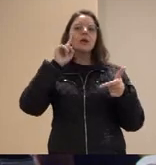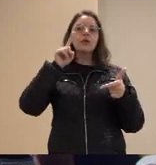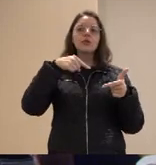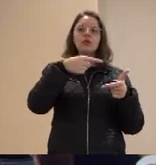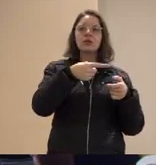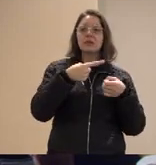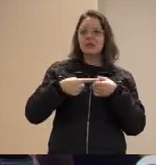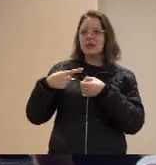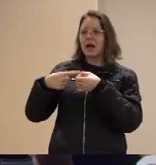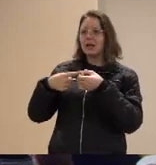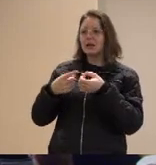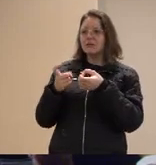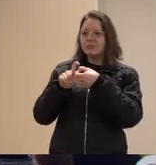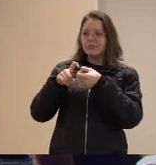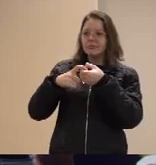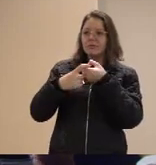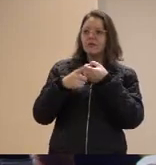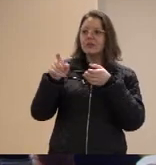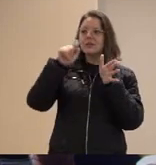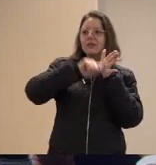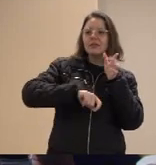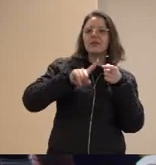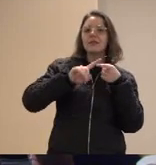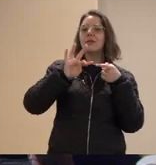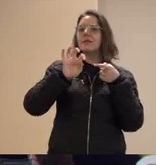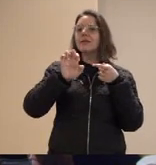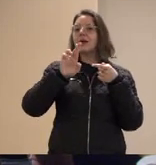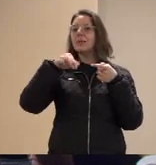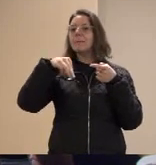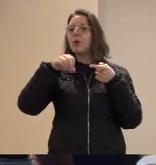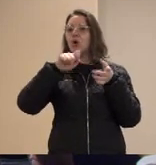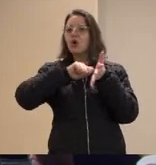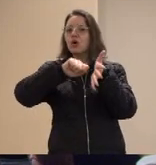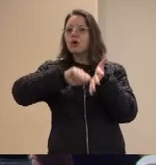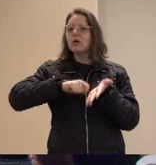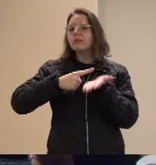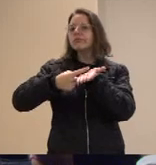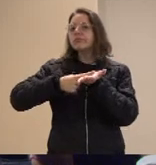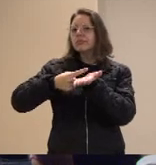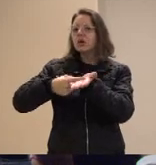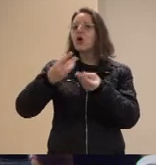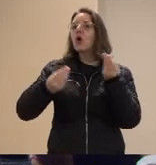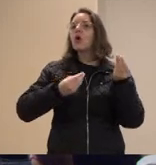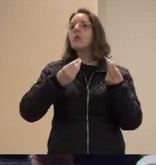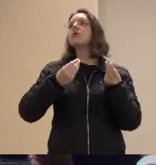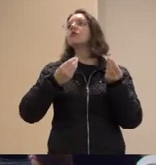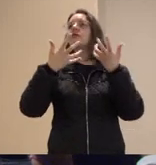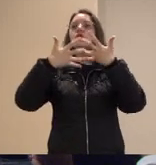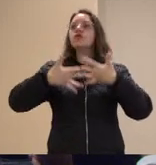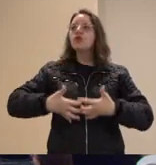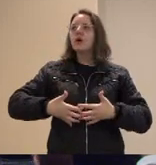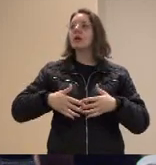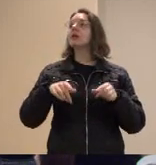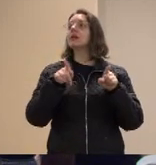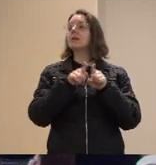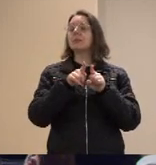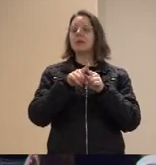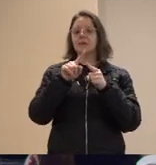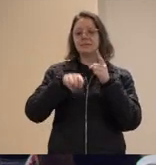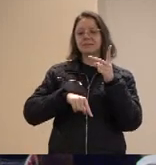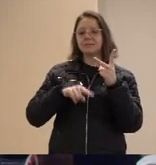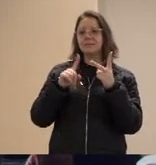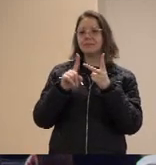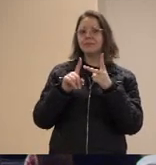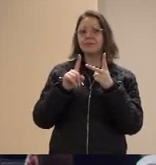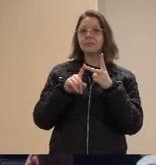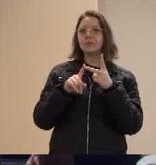consórcio, vocês têm termo de cooperação? É isso? Como é que é essa logística? E, além disso,